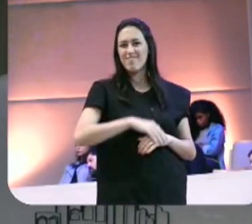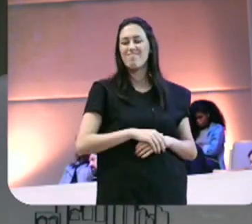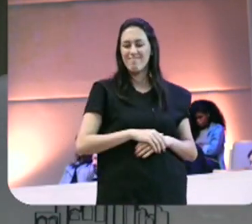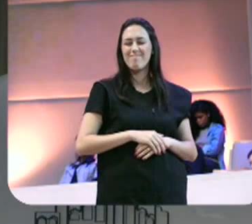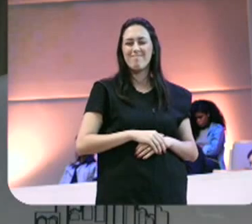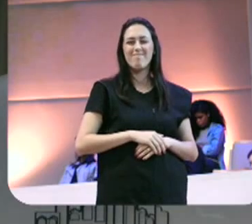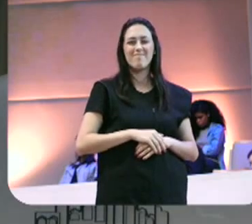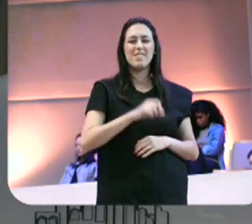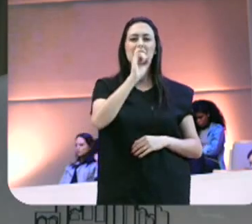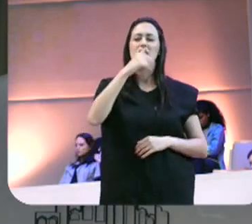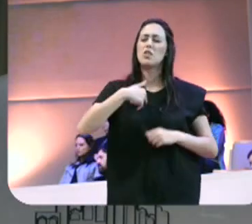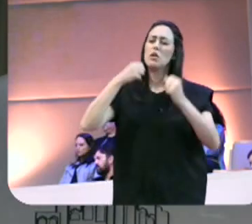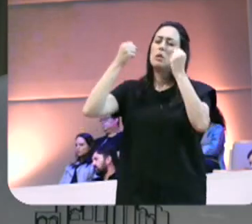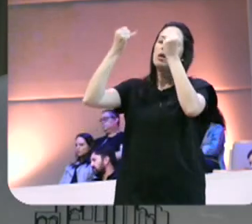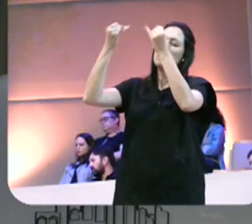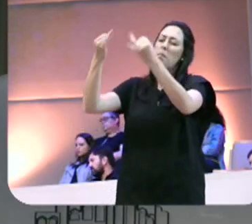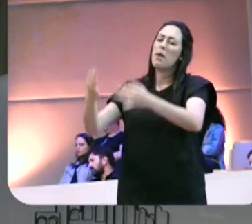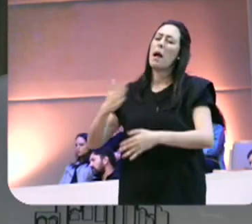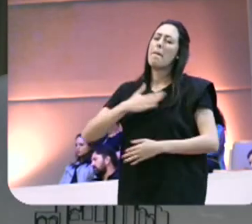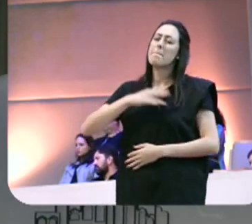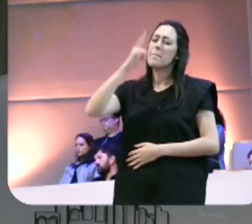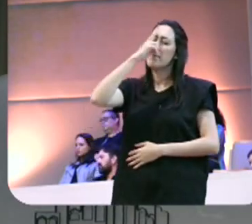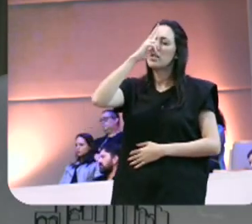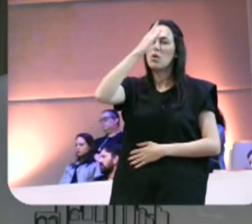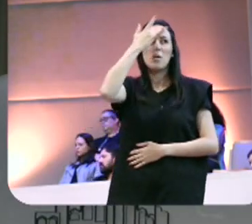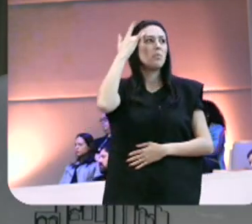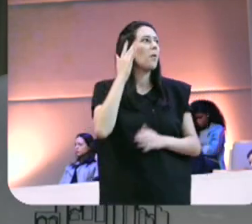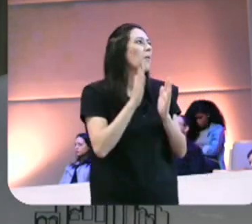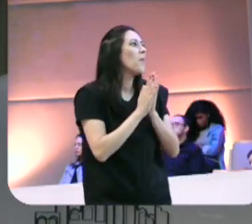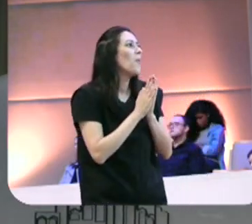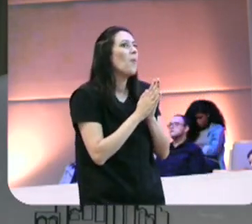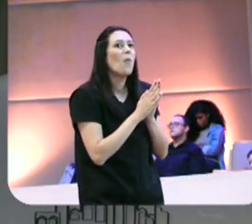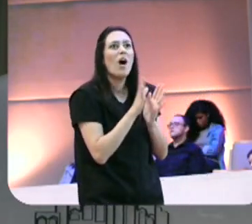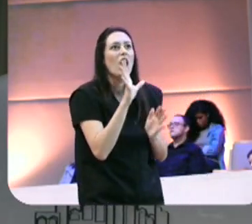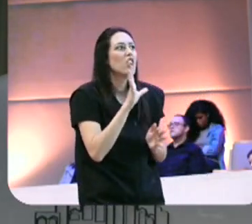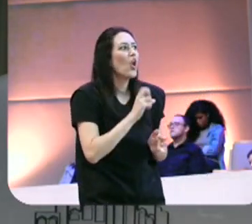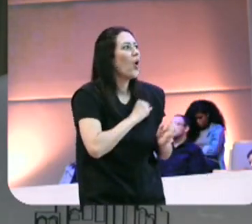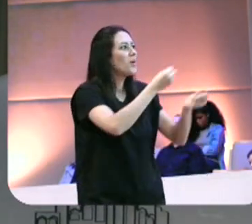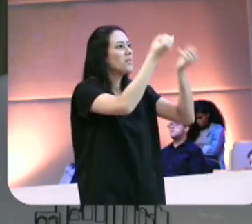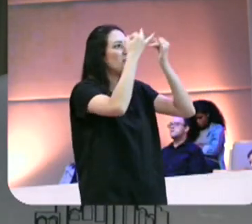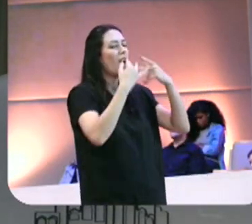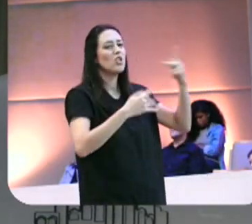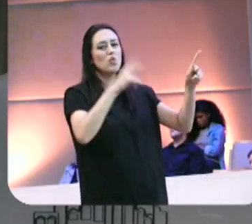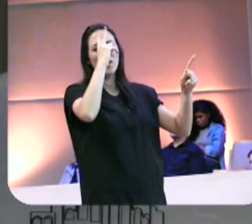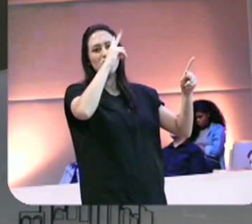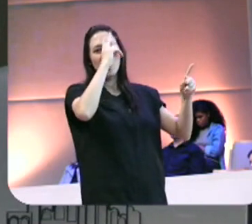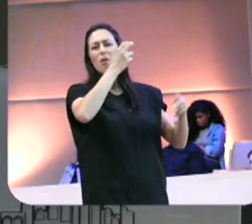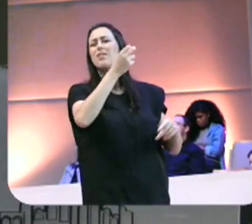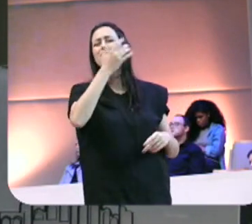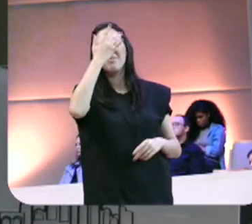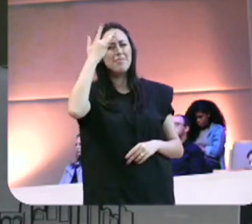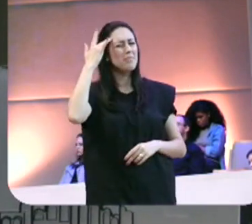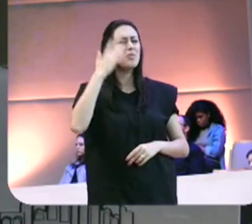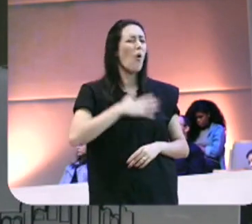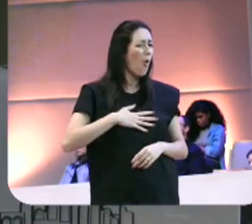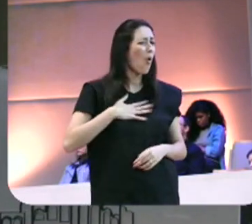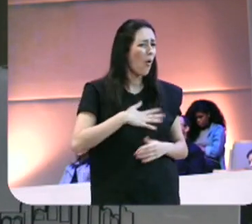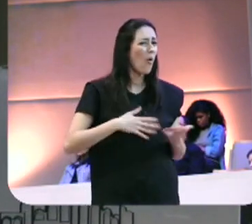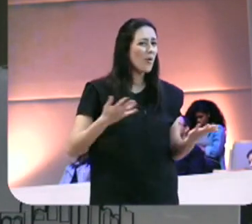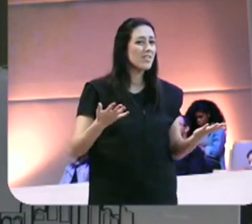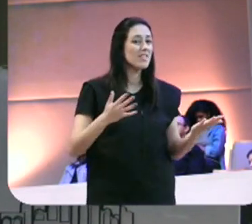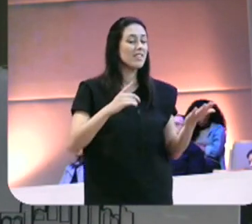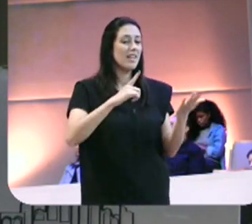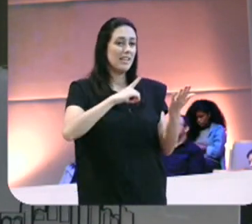que Deus fez na nossa vida. A gente chama isso de testemunho. Testemunho, pessoal. E sabe, tem um capítulo na palavra de Deus que pode